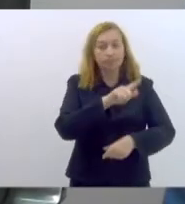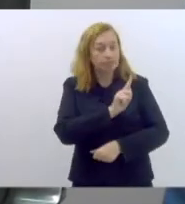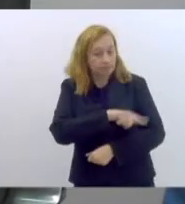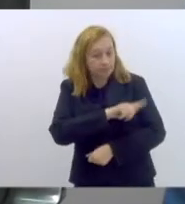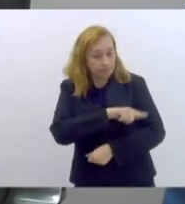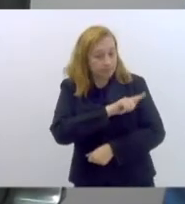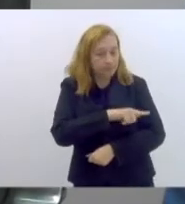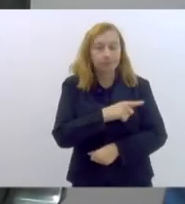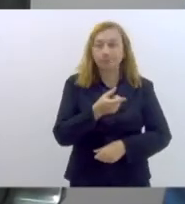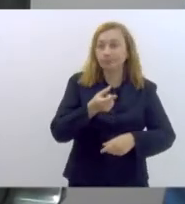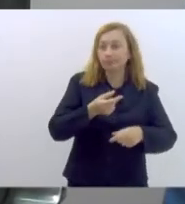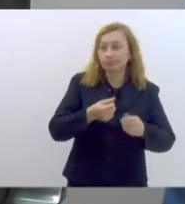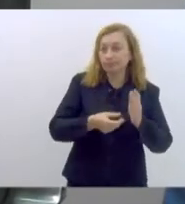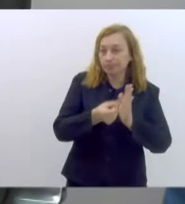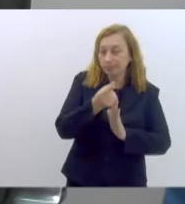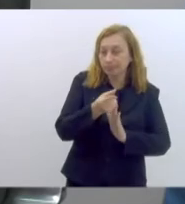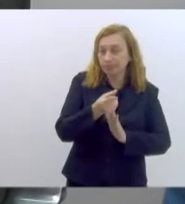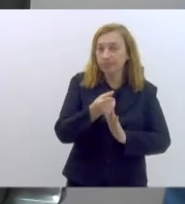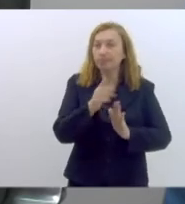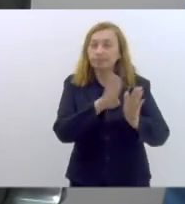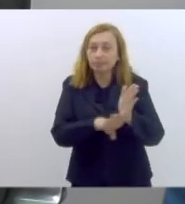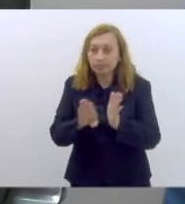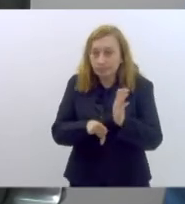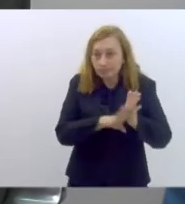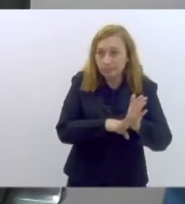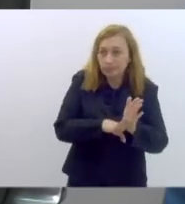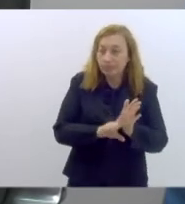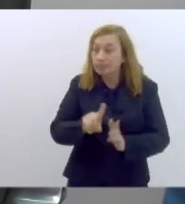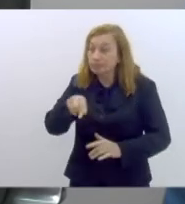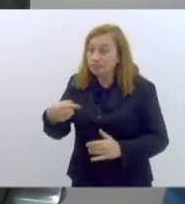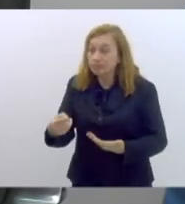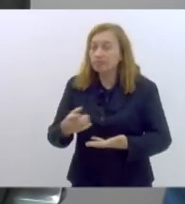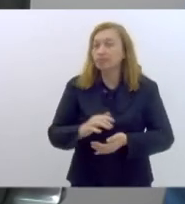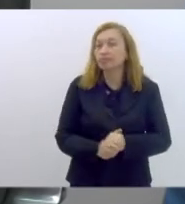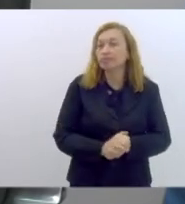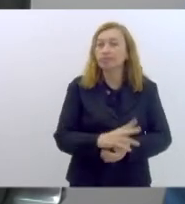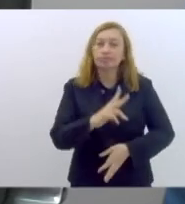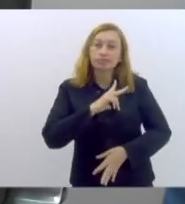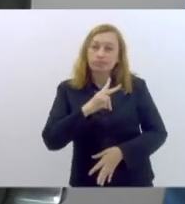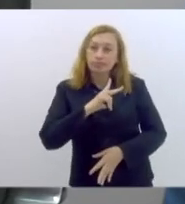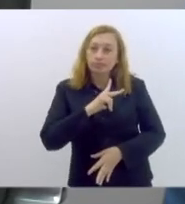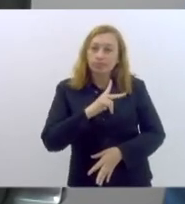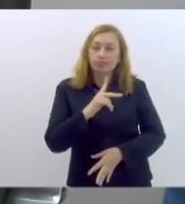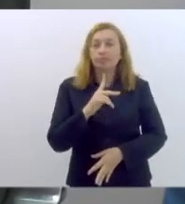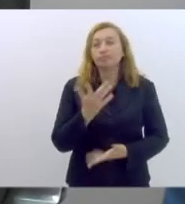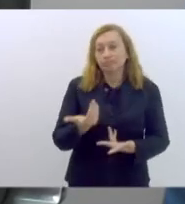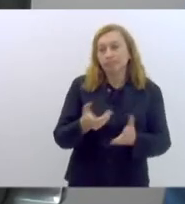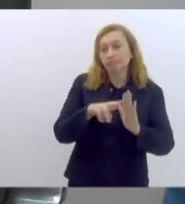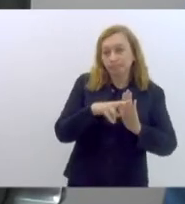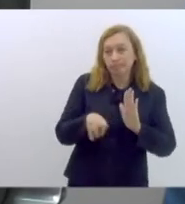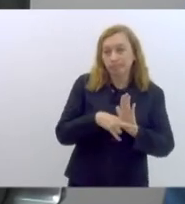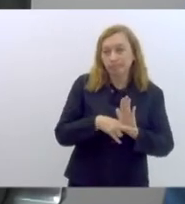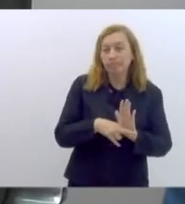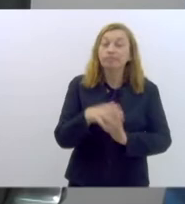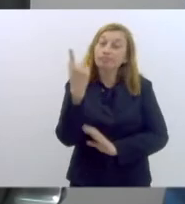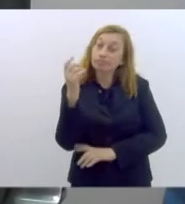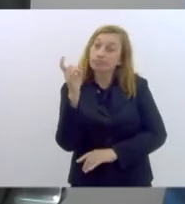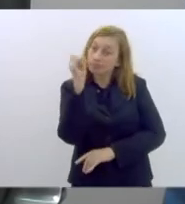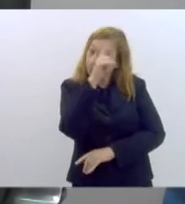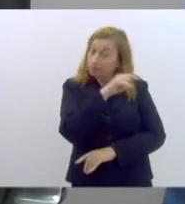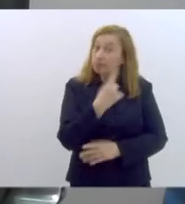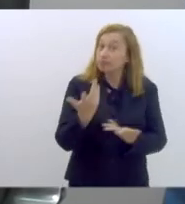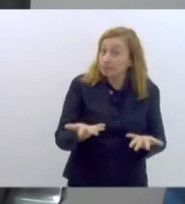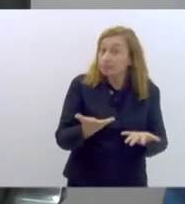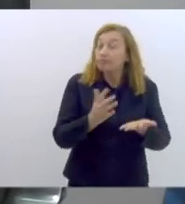de finanças, de gastos, de despesas, etc., etc., o próprio regime fica numa situação